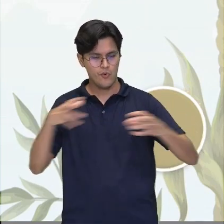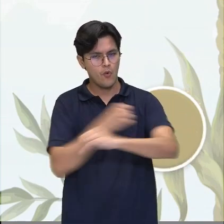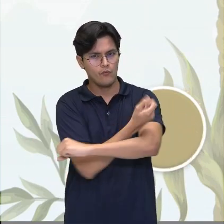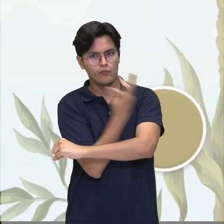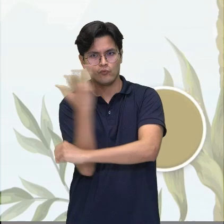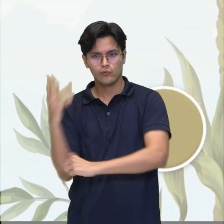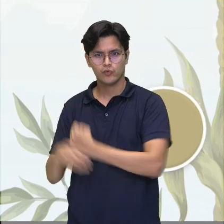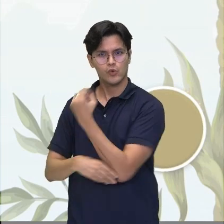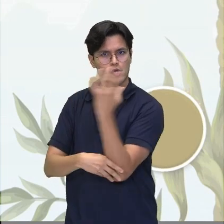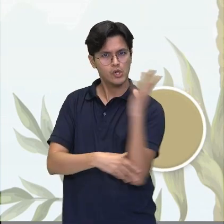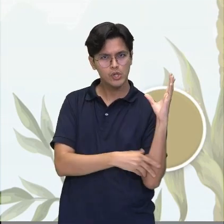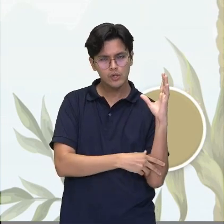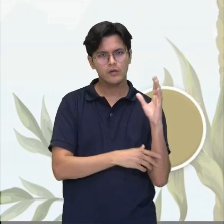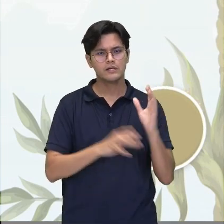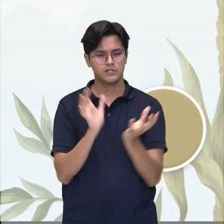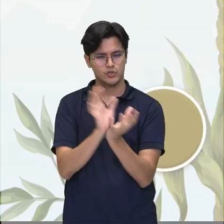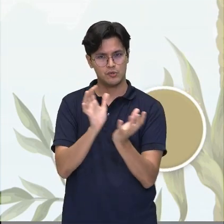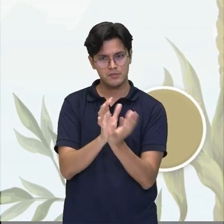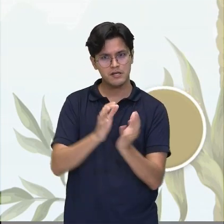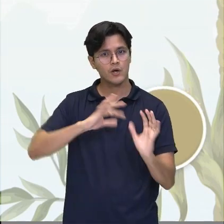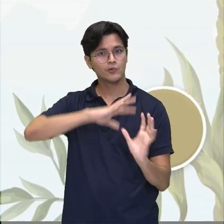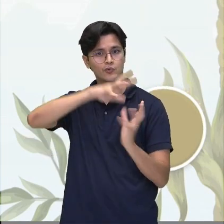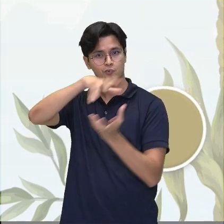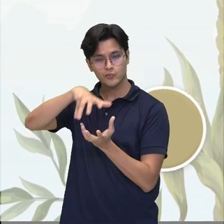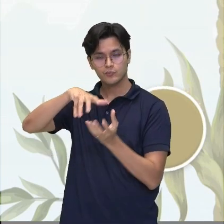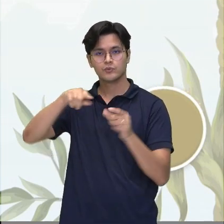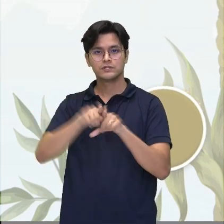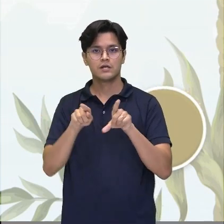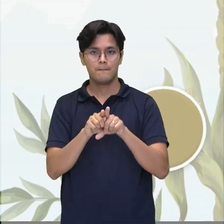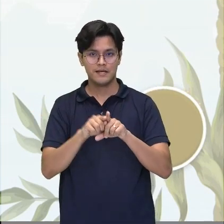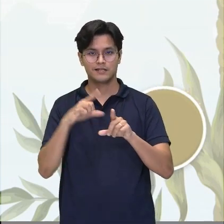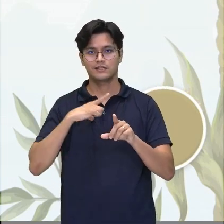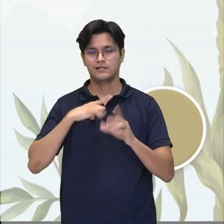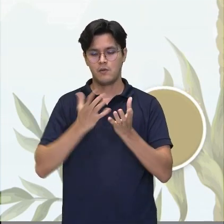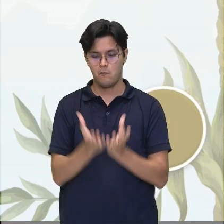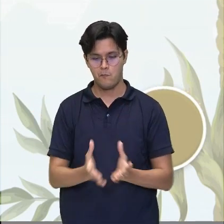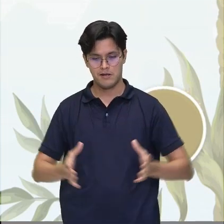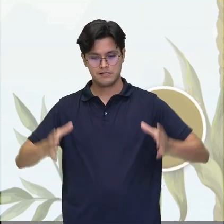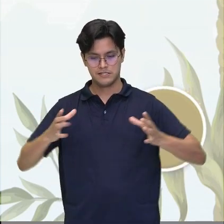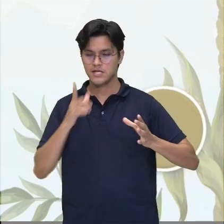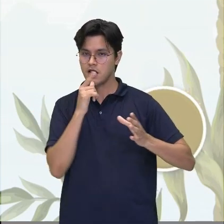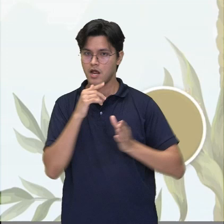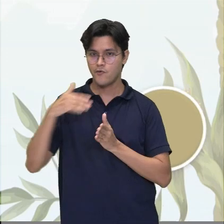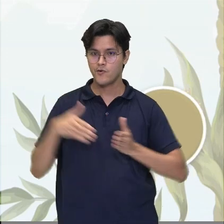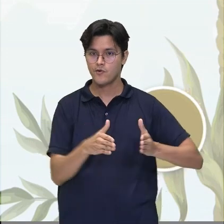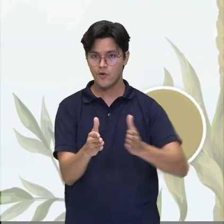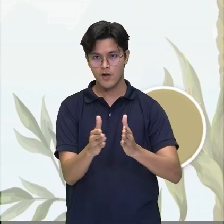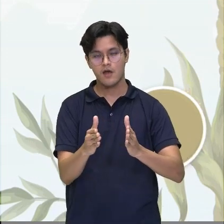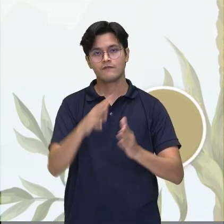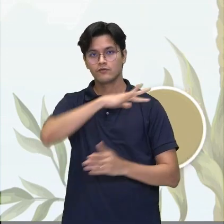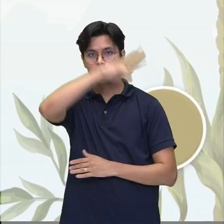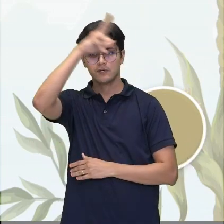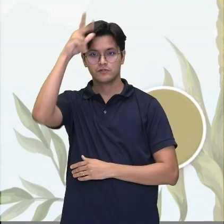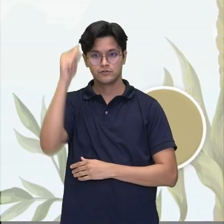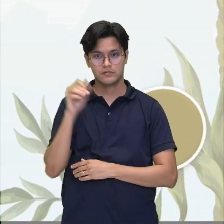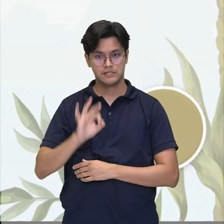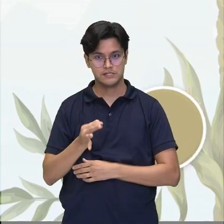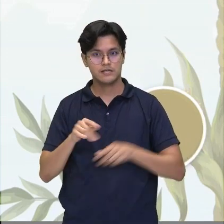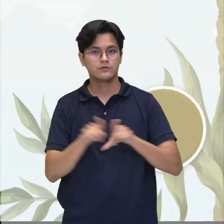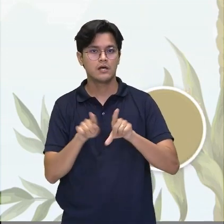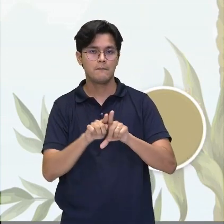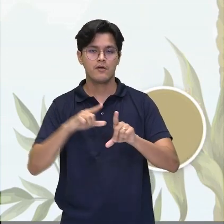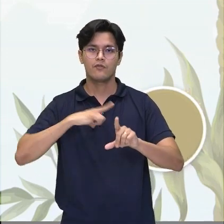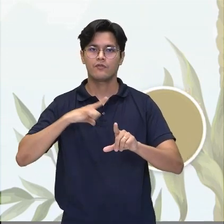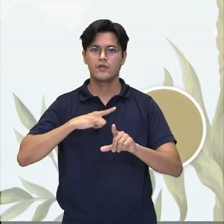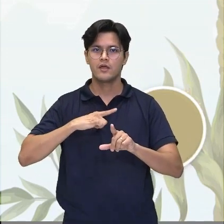e a bacia hidrográfica do Rio Amazonas, né, que também vai compor aí essa região. E essa diversidade, né,